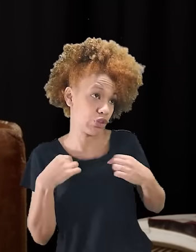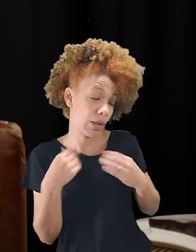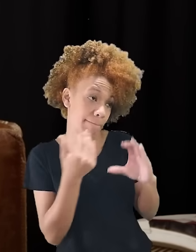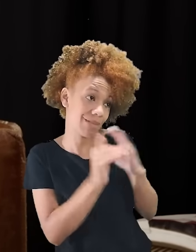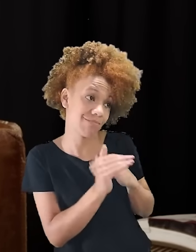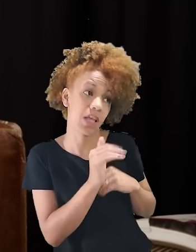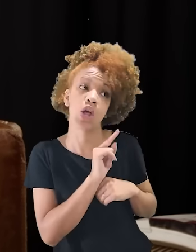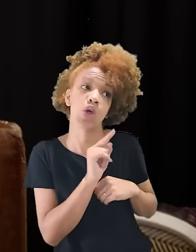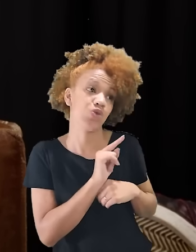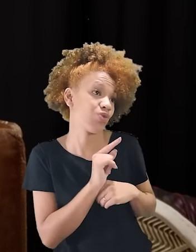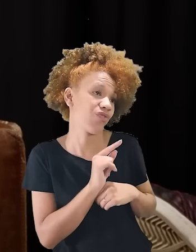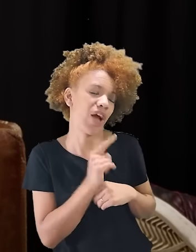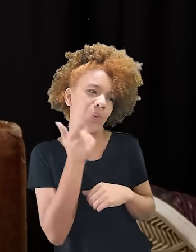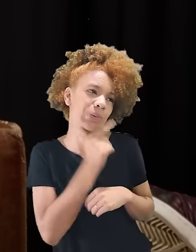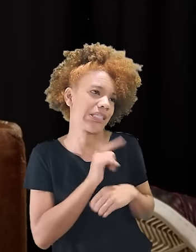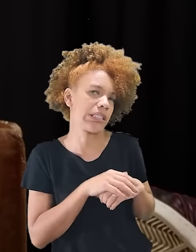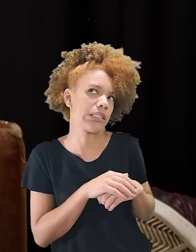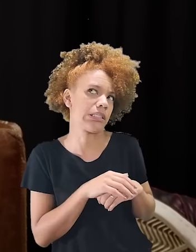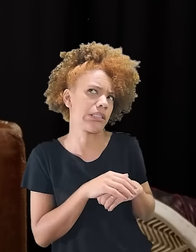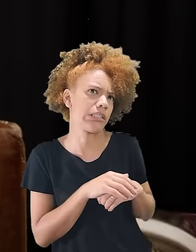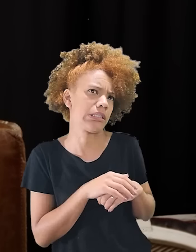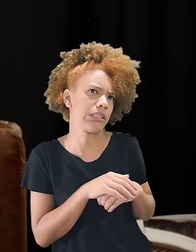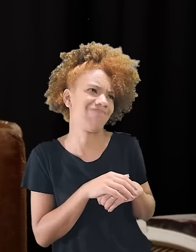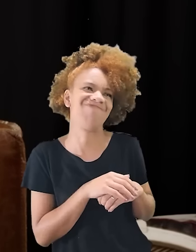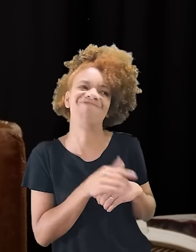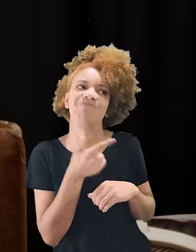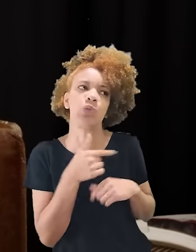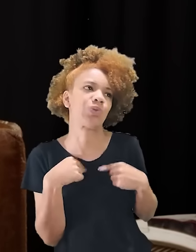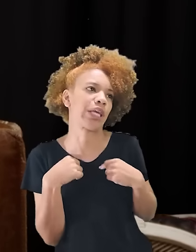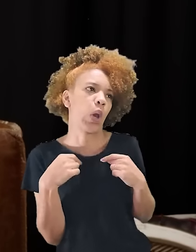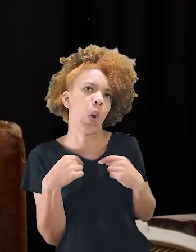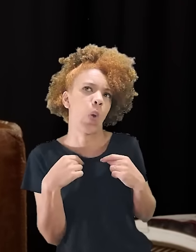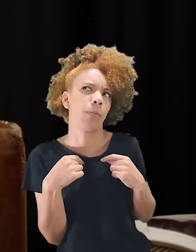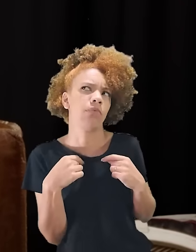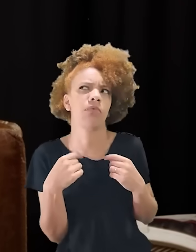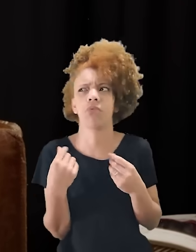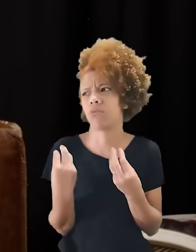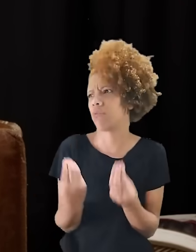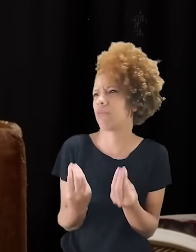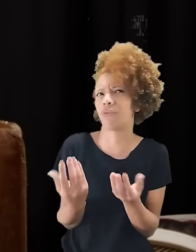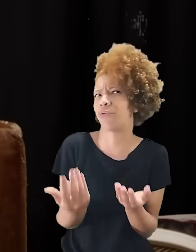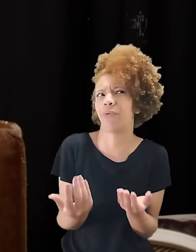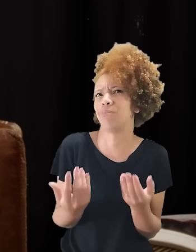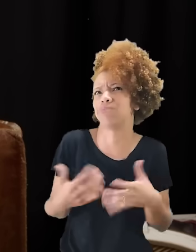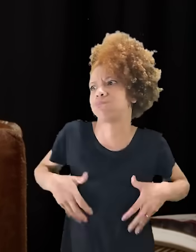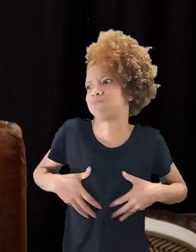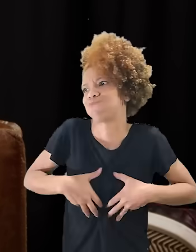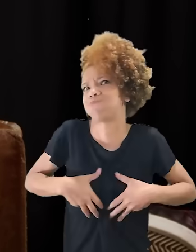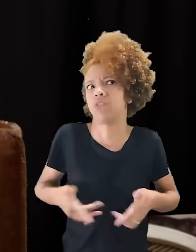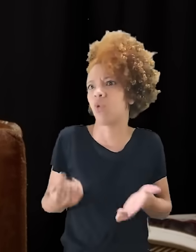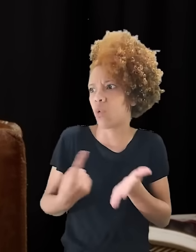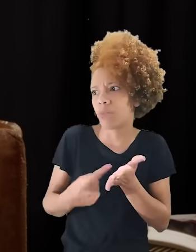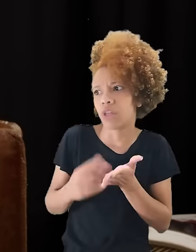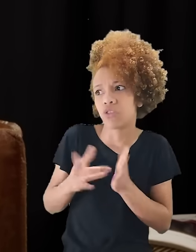a gente ia mandar para você não vai servir a gente não tem roupa mas como não vai servir como vocês não TM roupa